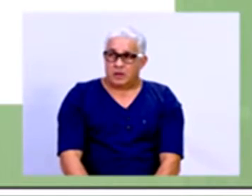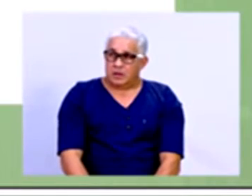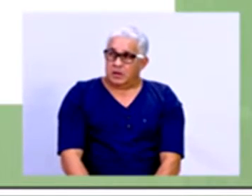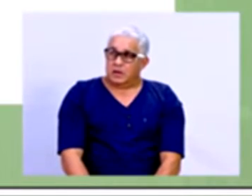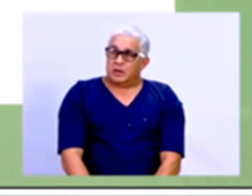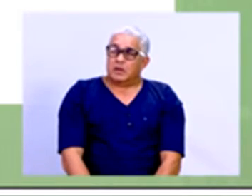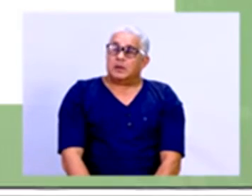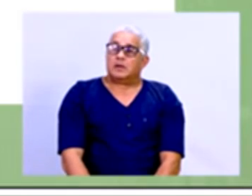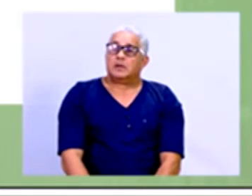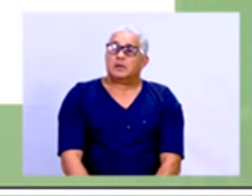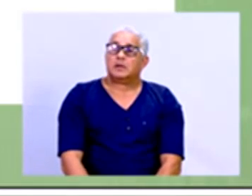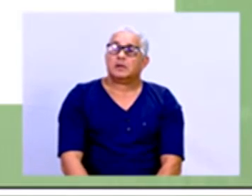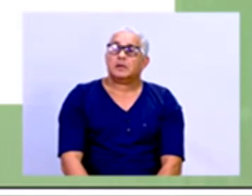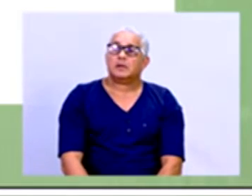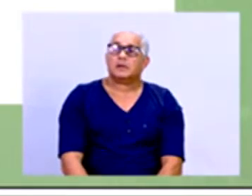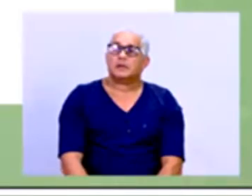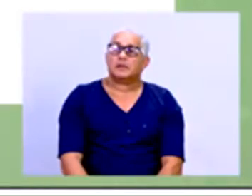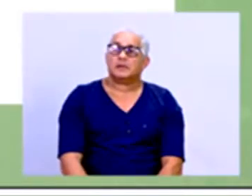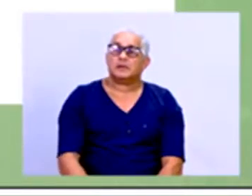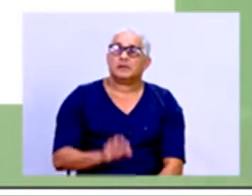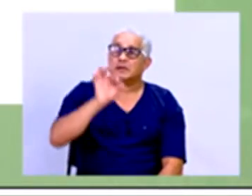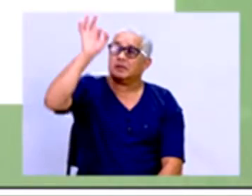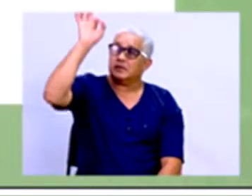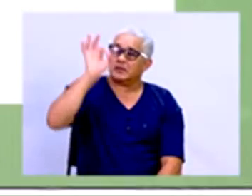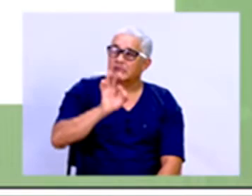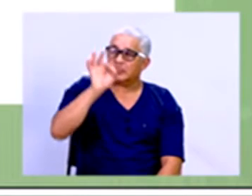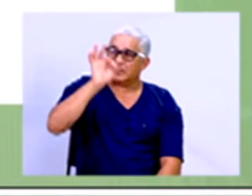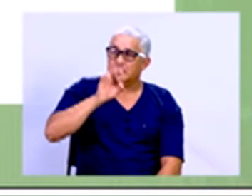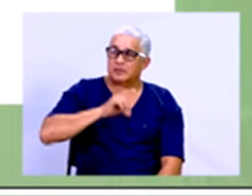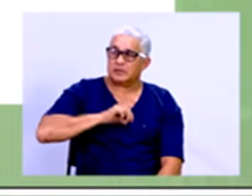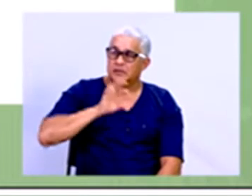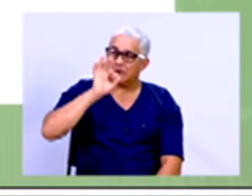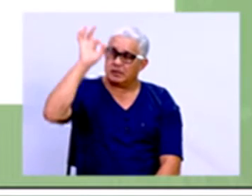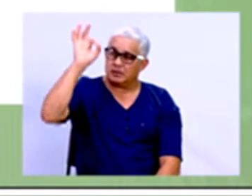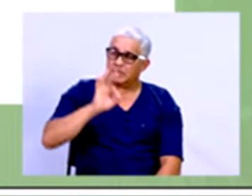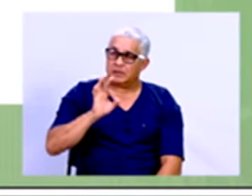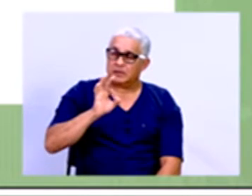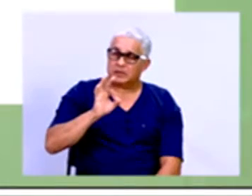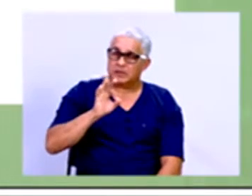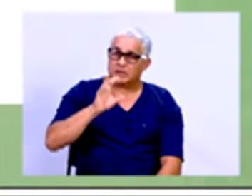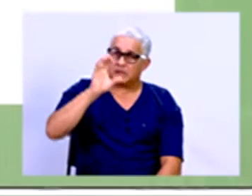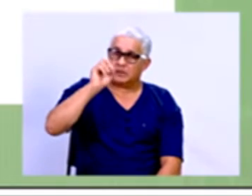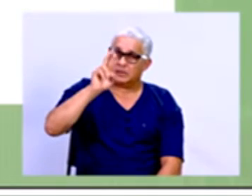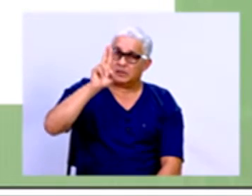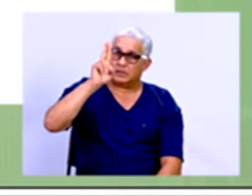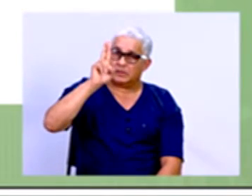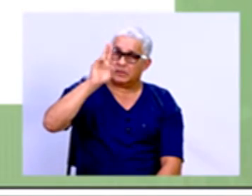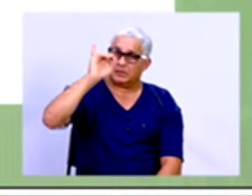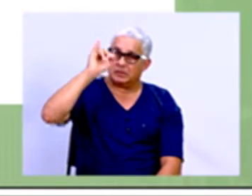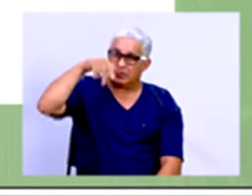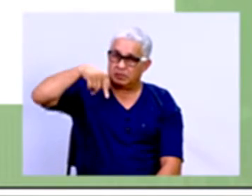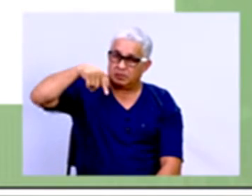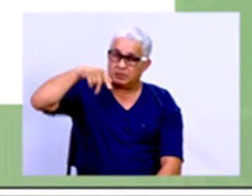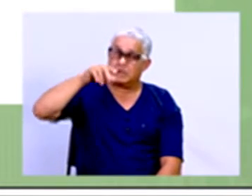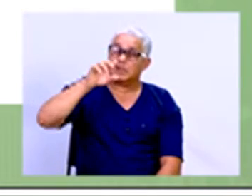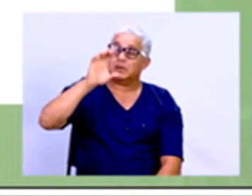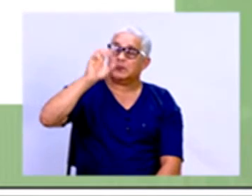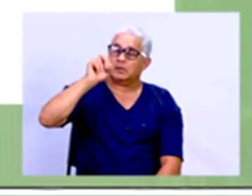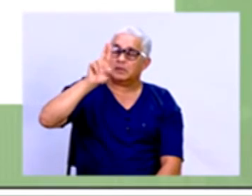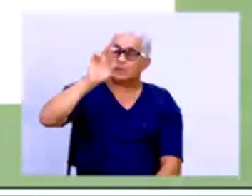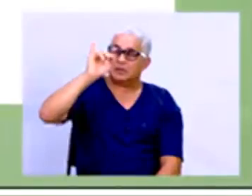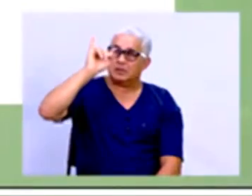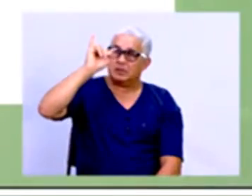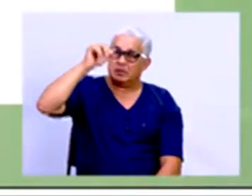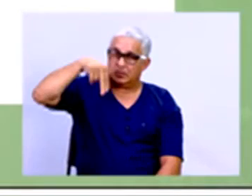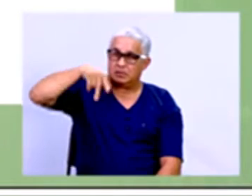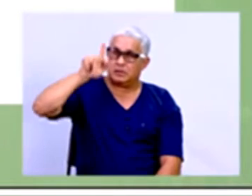uma porcentagem, um símbolo de porcentagem, nós utilizamos isso como um coringa, né? Quer dizer, tudo que for pesquisado aqui, né?